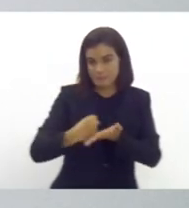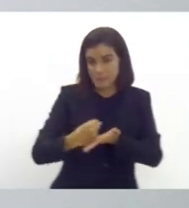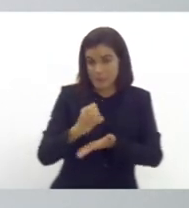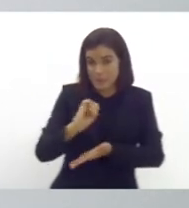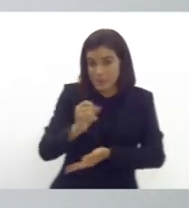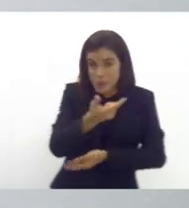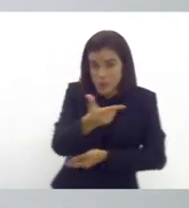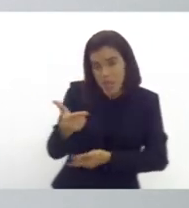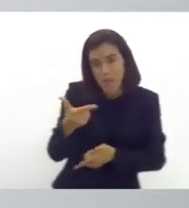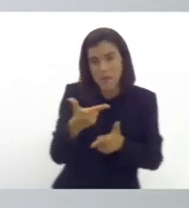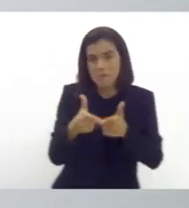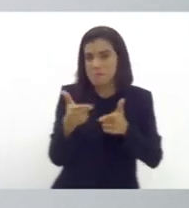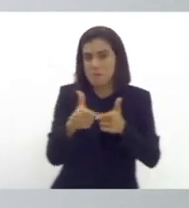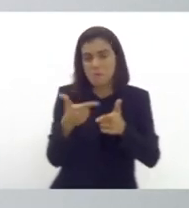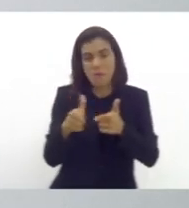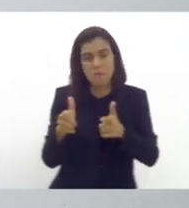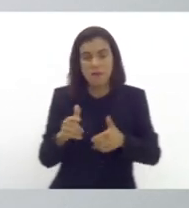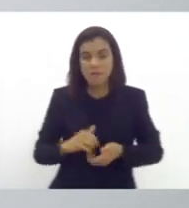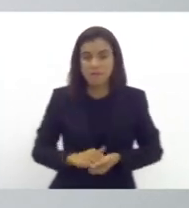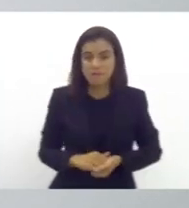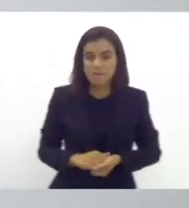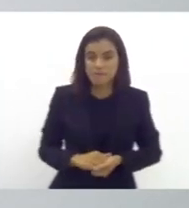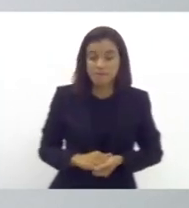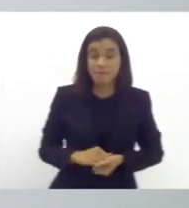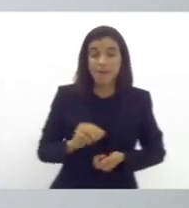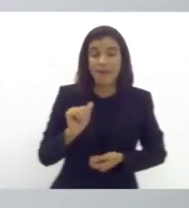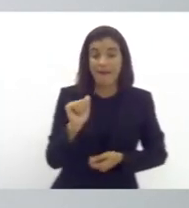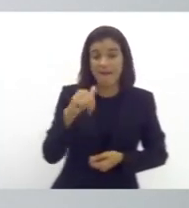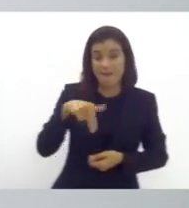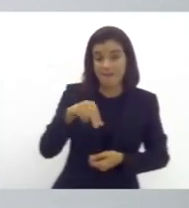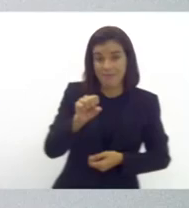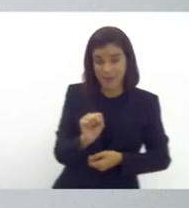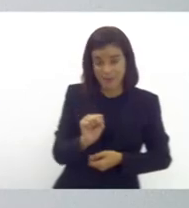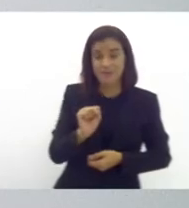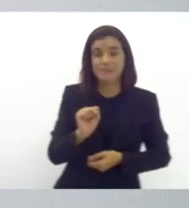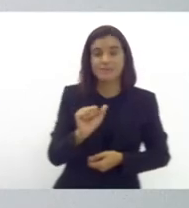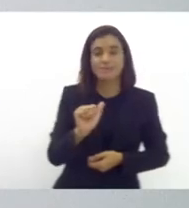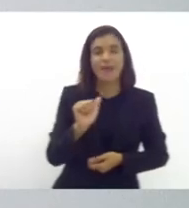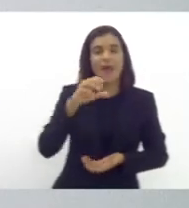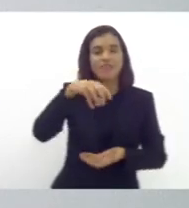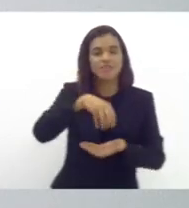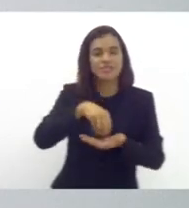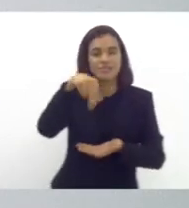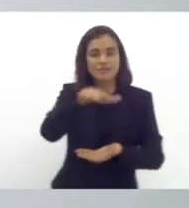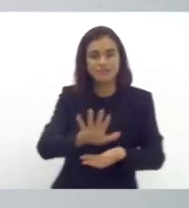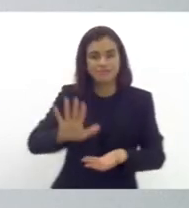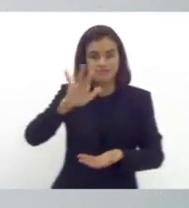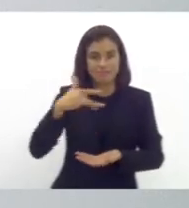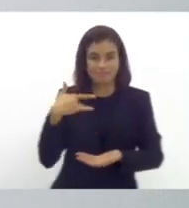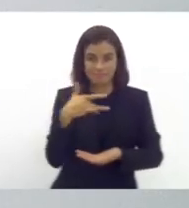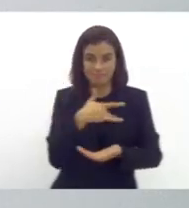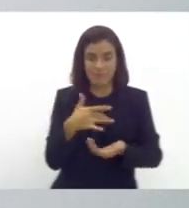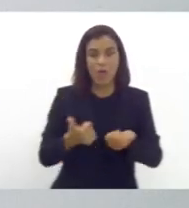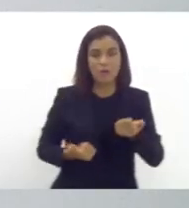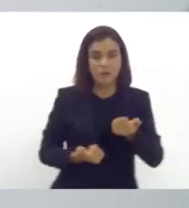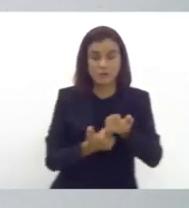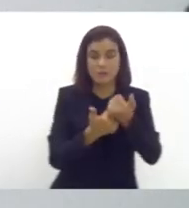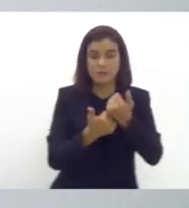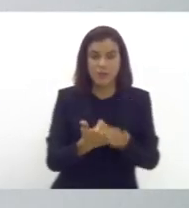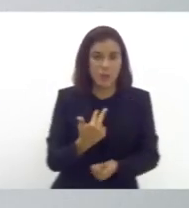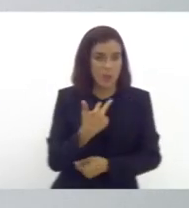negligência a ans Agência Nacional de saúde suplementar de sua parte não pode se